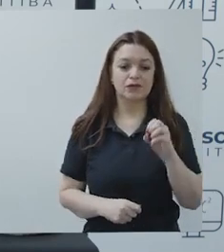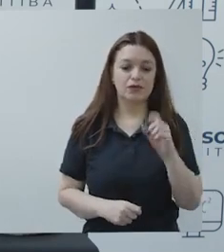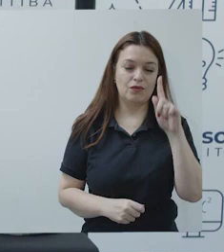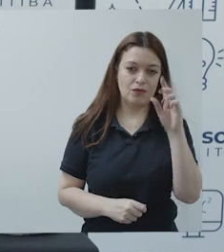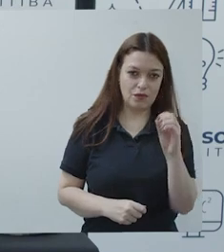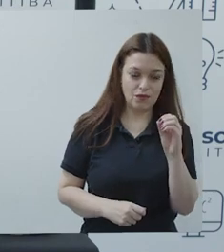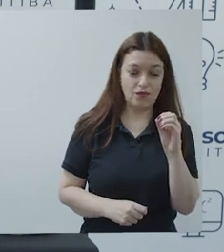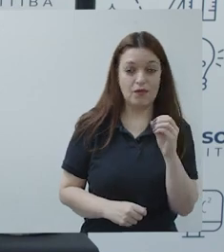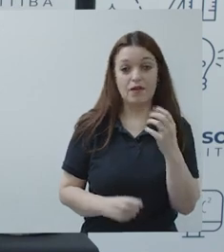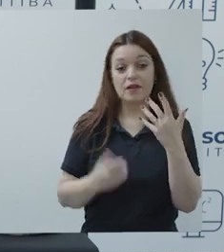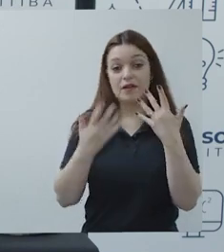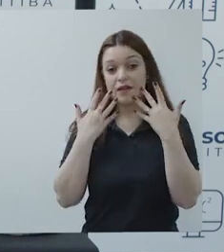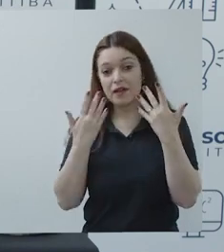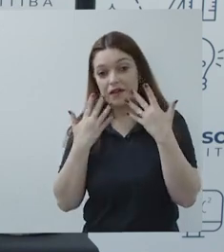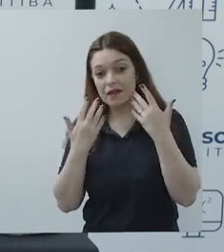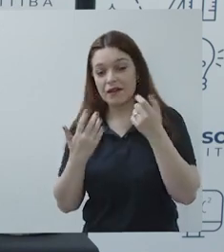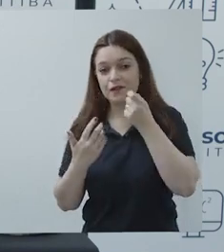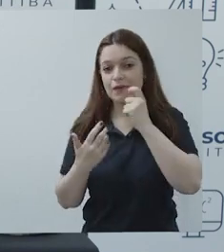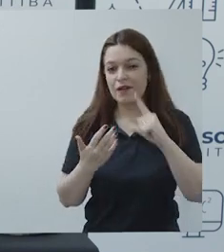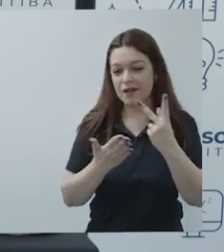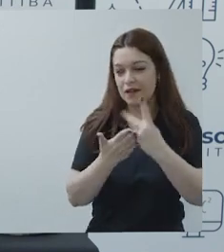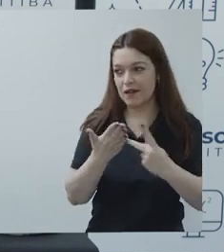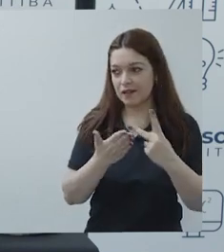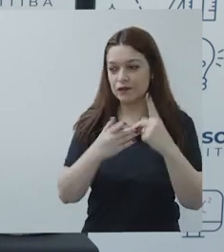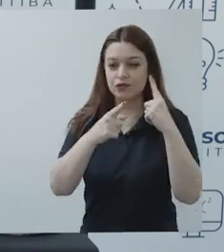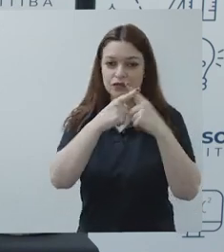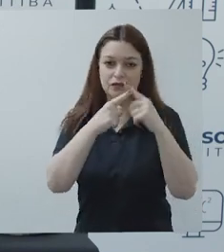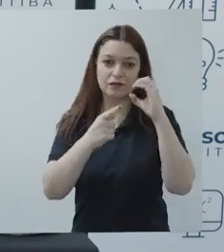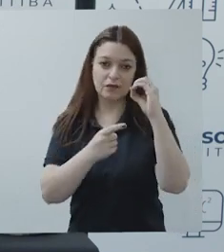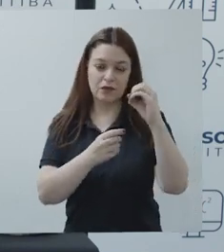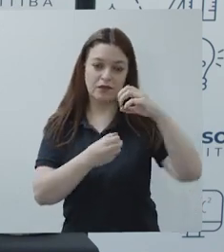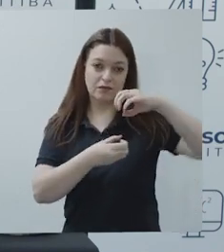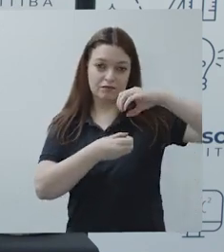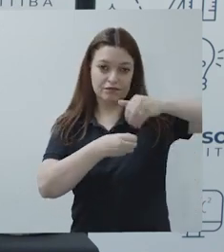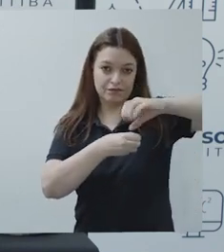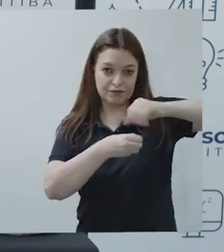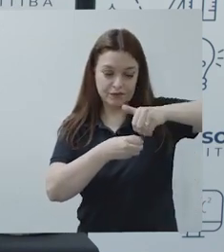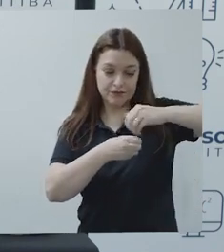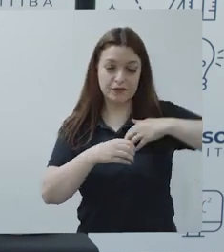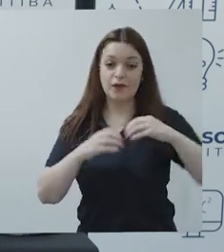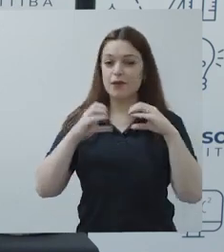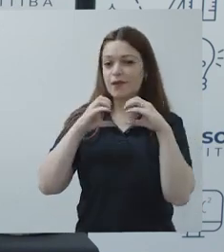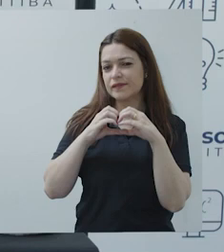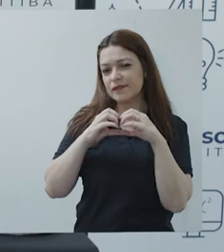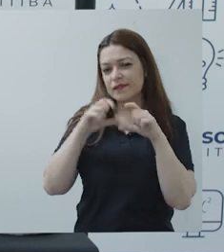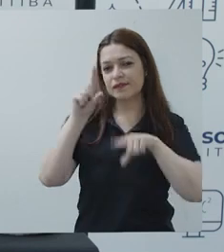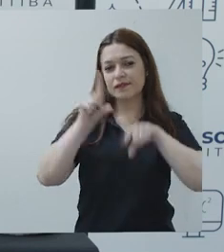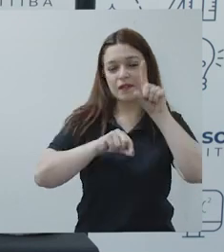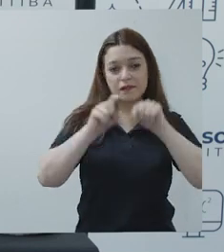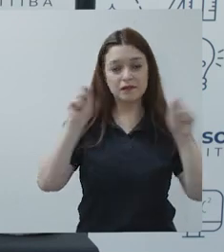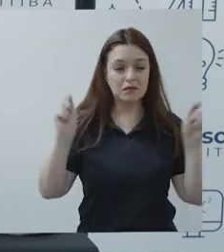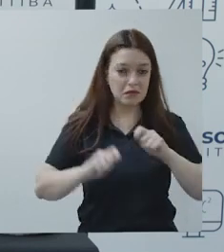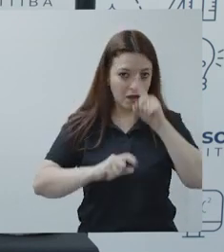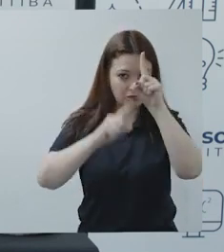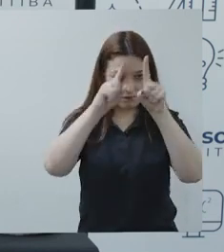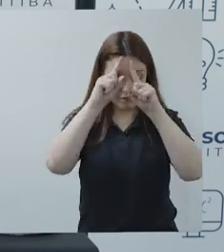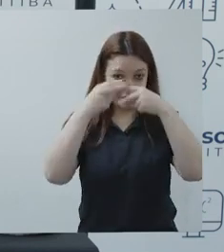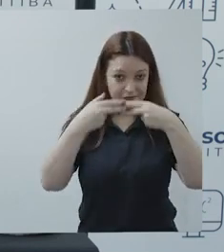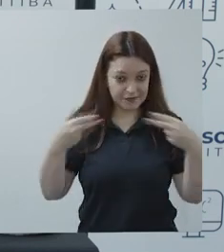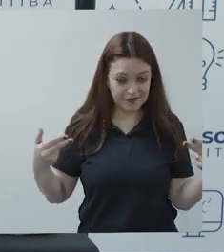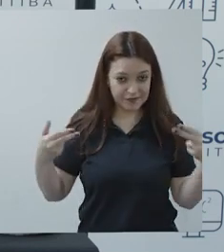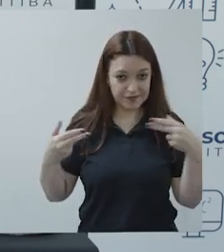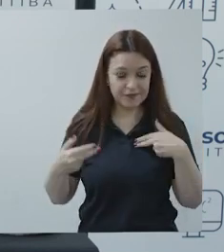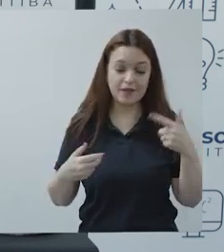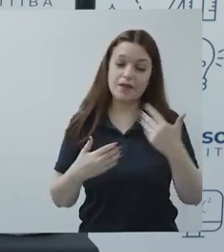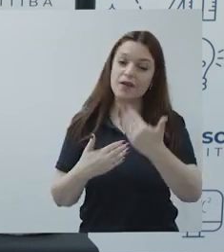o rato, a tampinha, o X ou a bolinha, o coração ou a estrelinha. Usem a imaginação. E eu, de